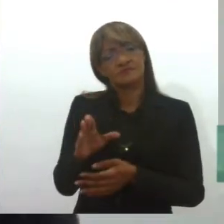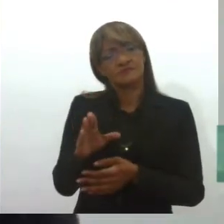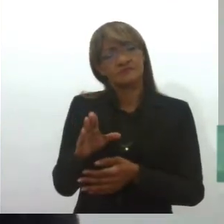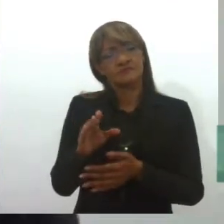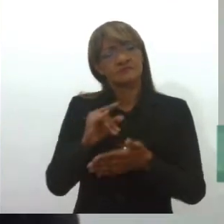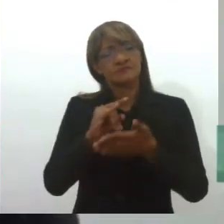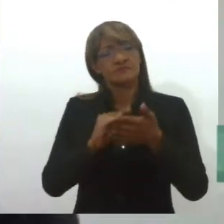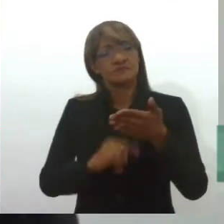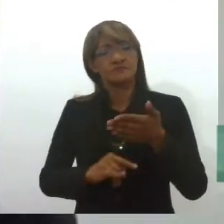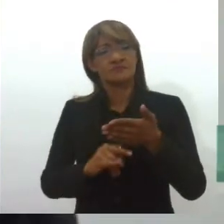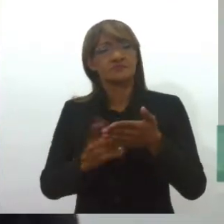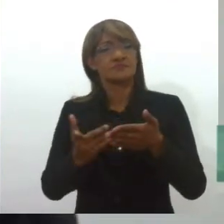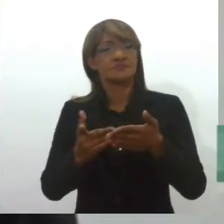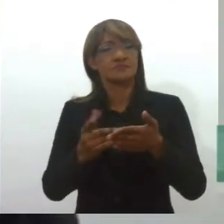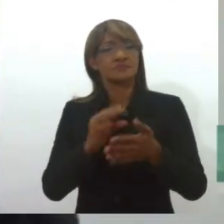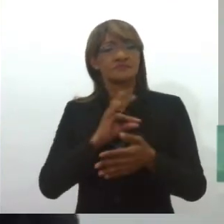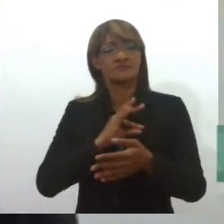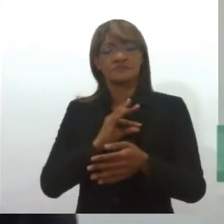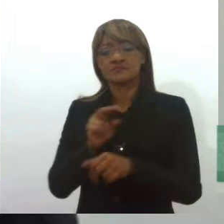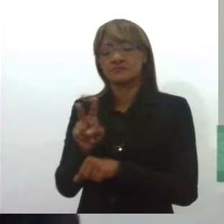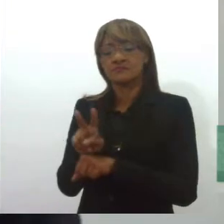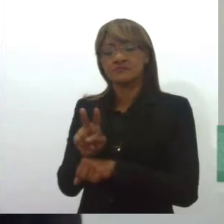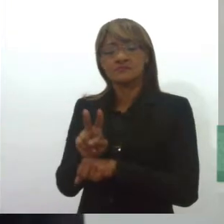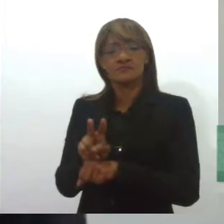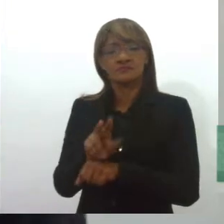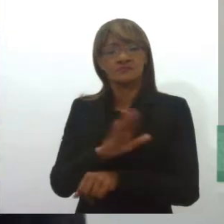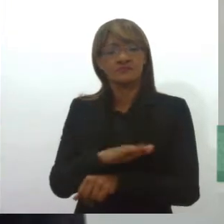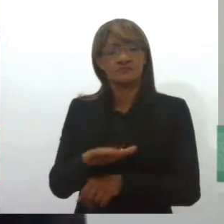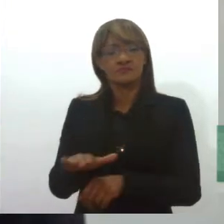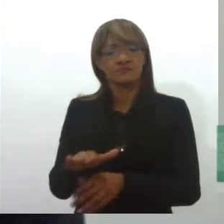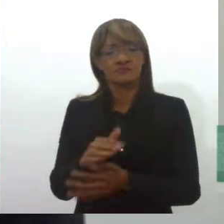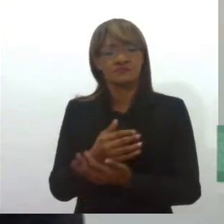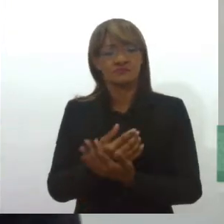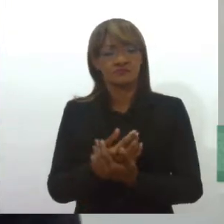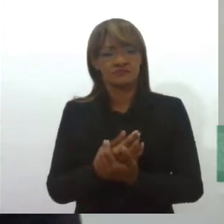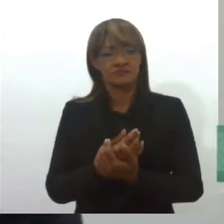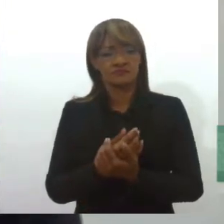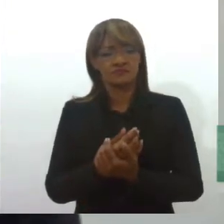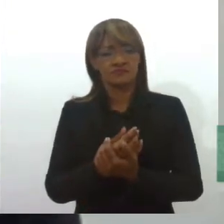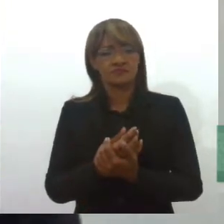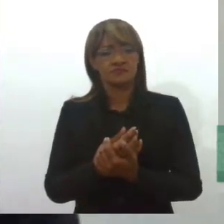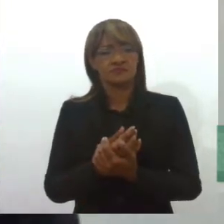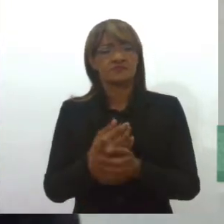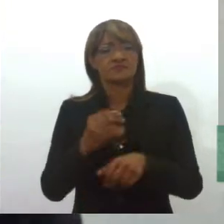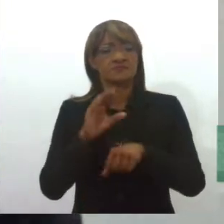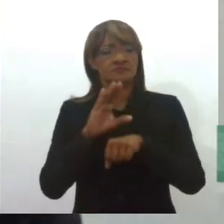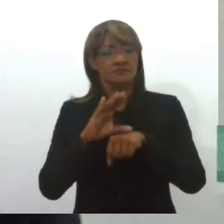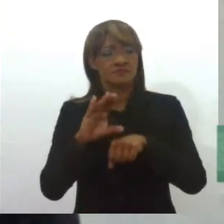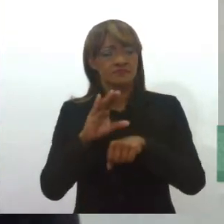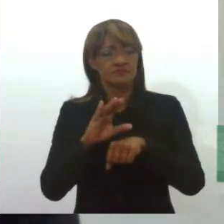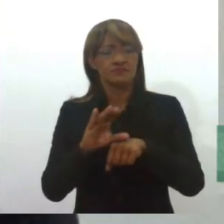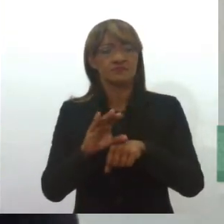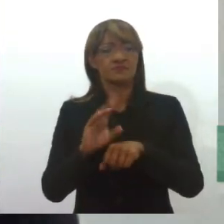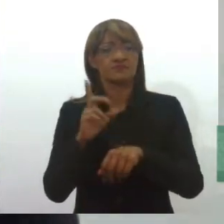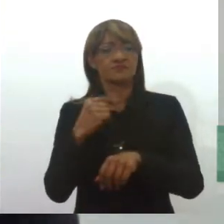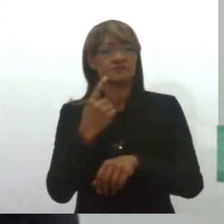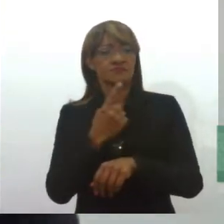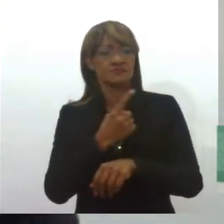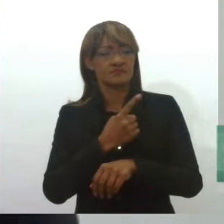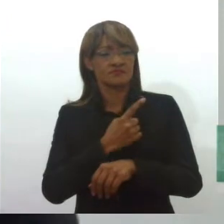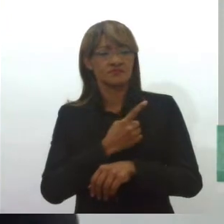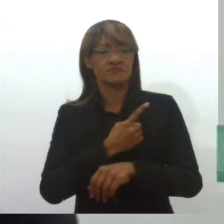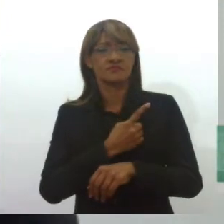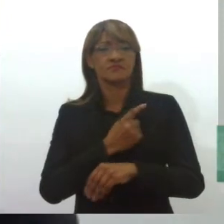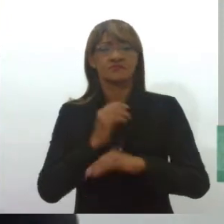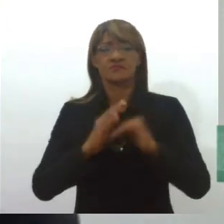de proteger essas crianças e adolescentes que são vítimas. Nós estamos capacitando o nosso pessoal, estamos adquirindo equipamentos